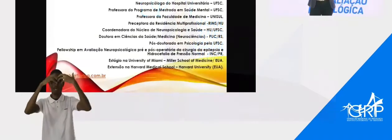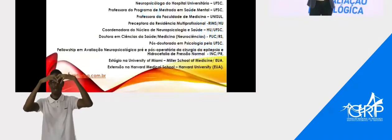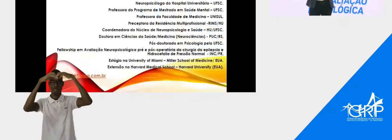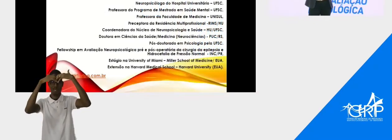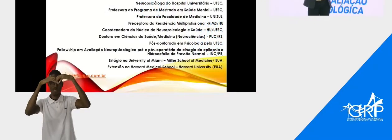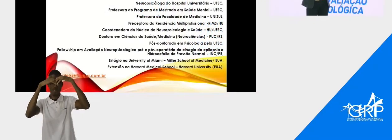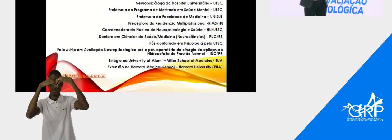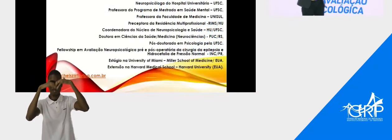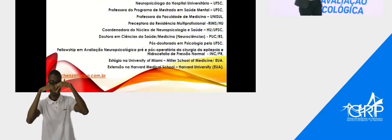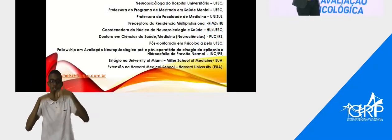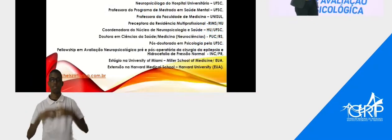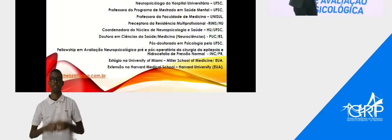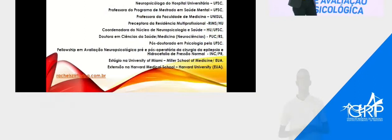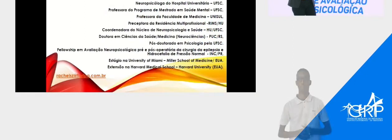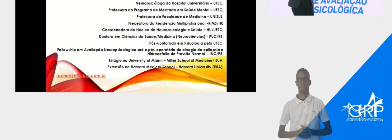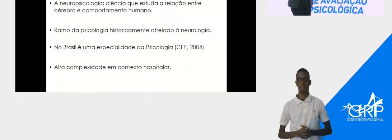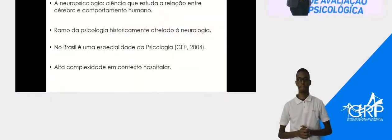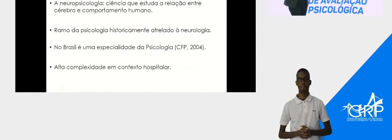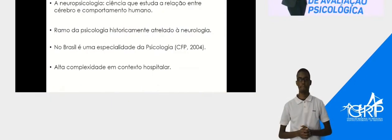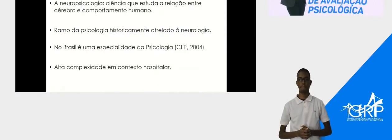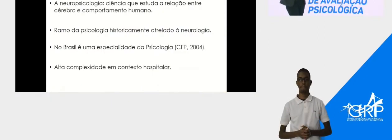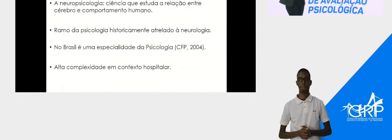neurocirurgia.